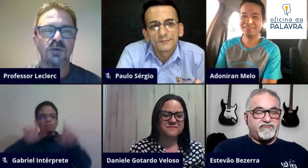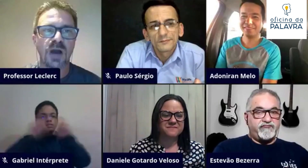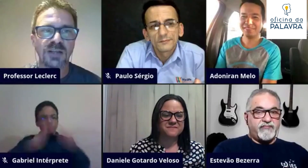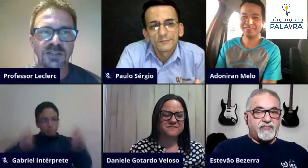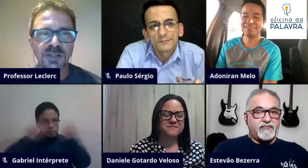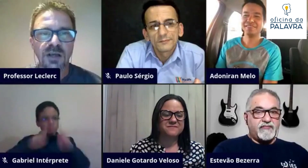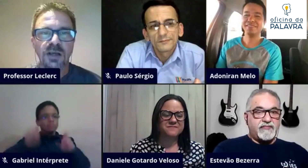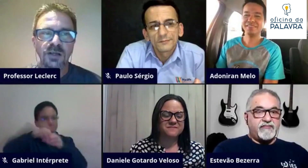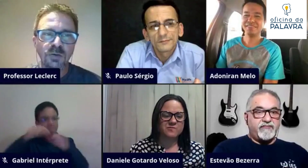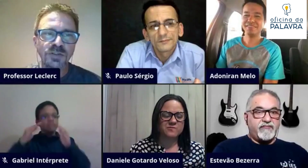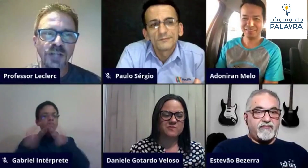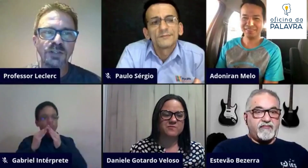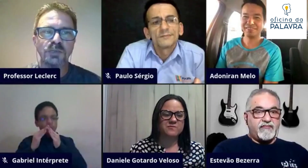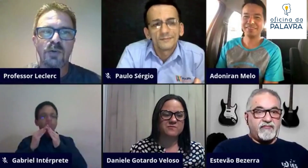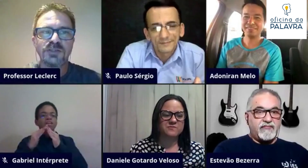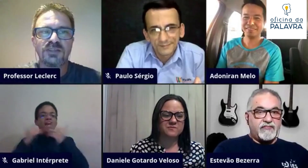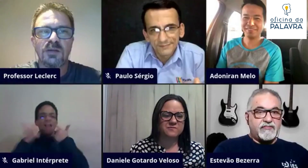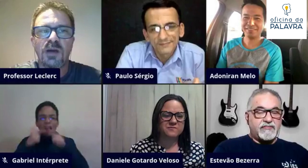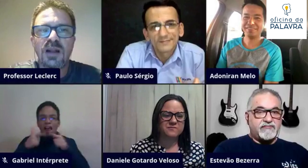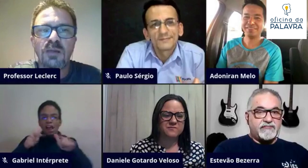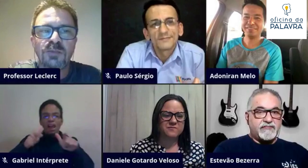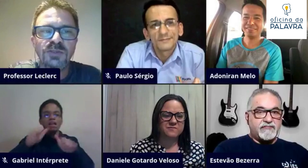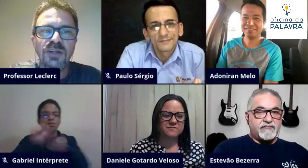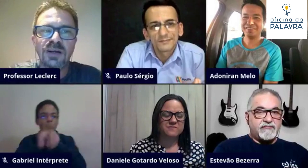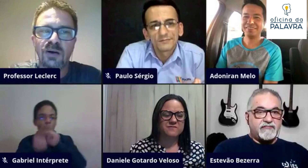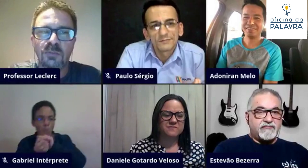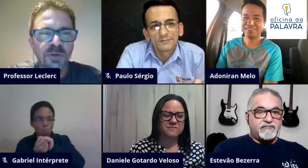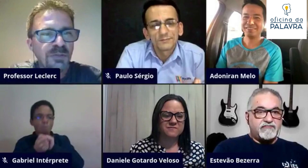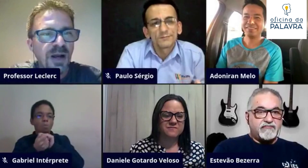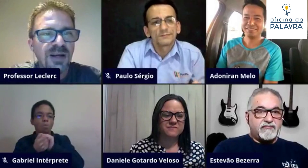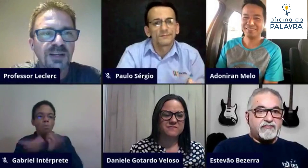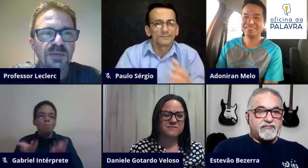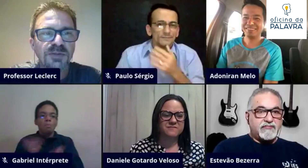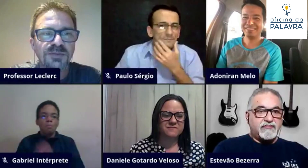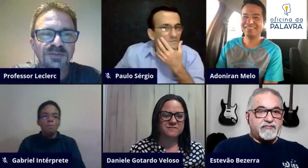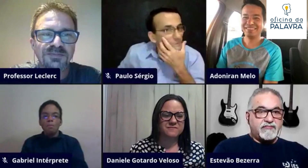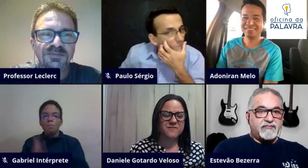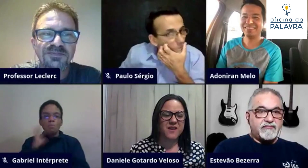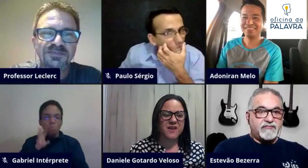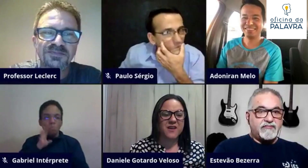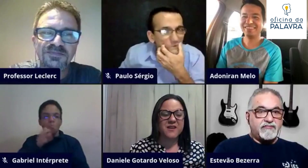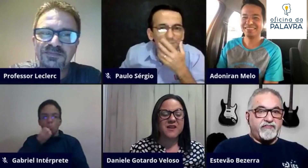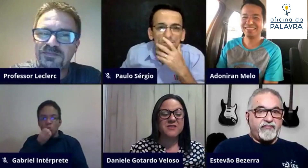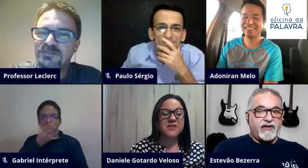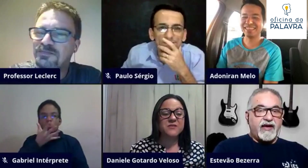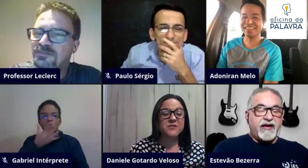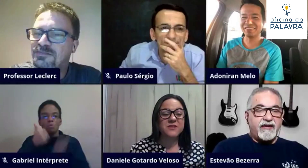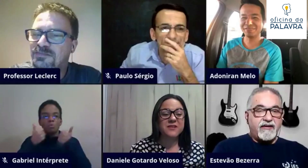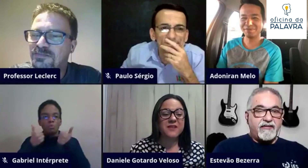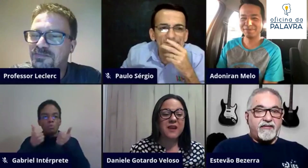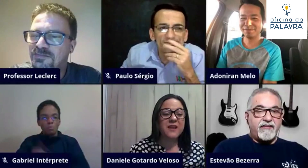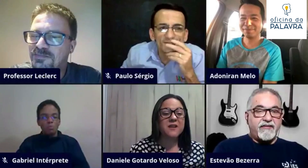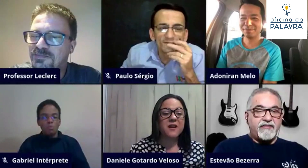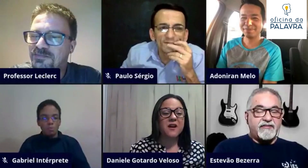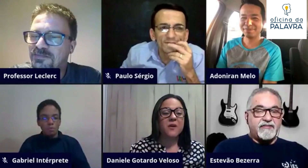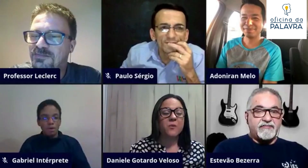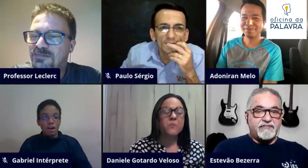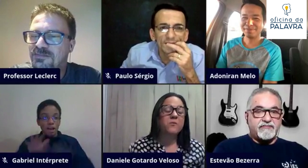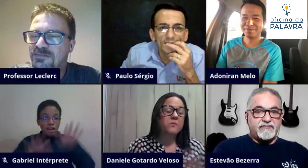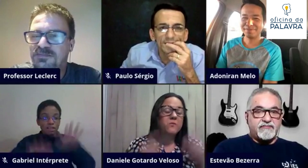novas linguagens e com gente disposta a trabalhar. Muito legal, muito bacana mesmo. E às vezes você